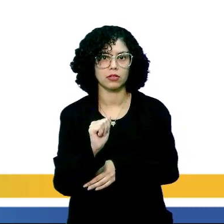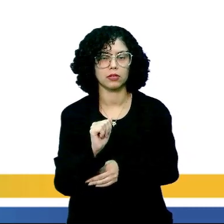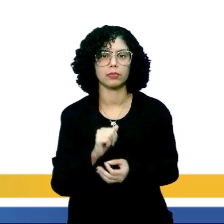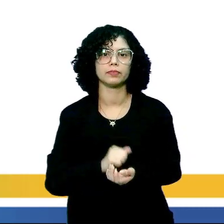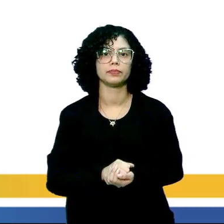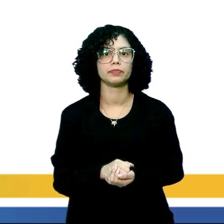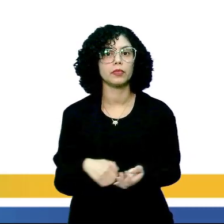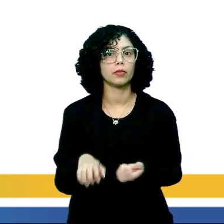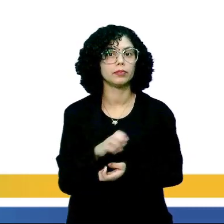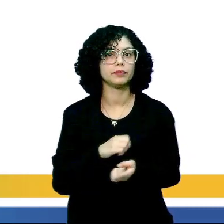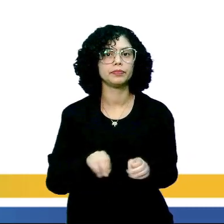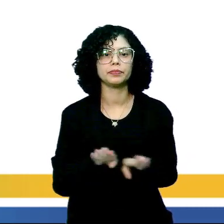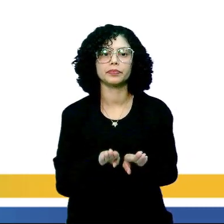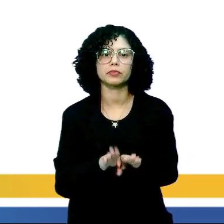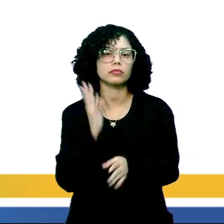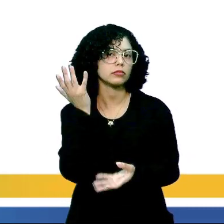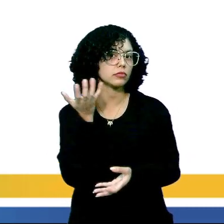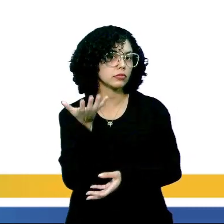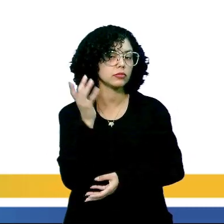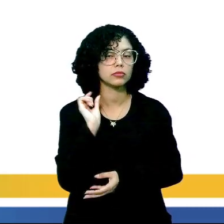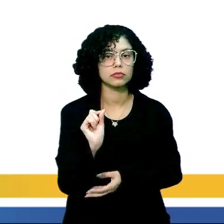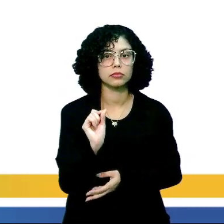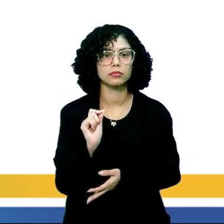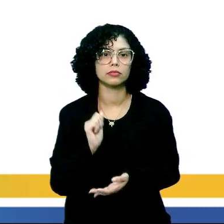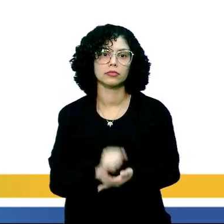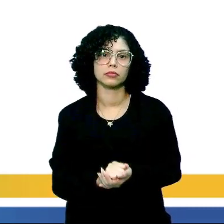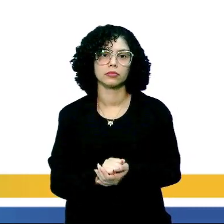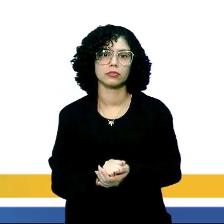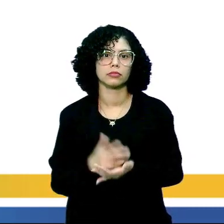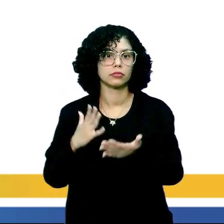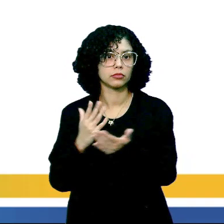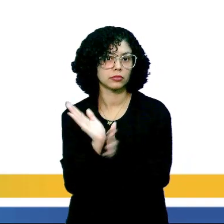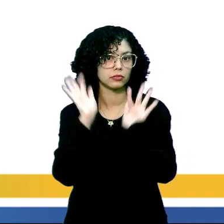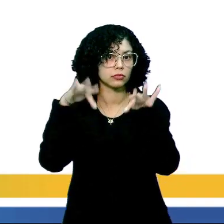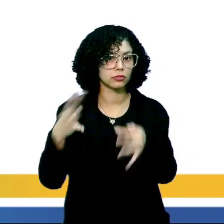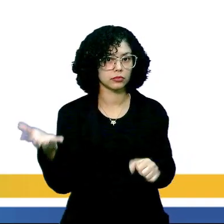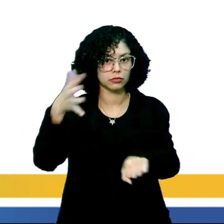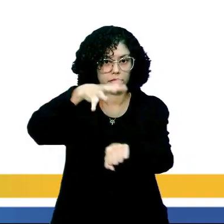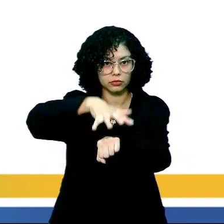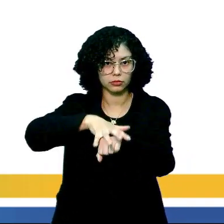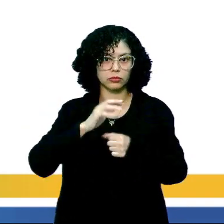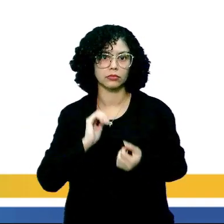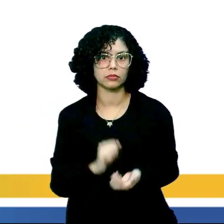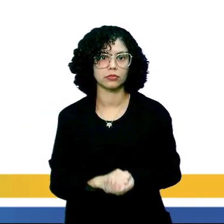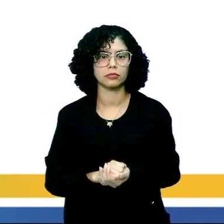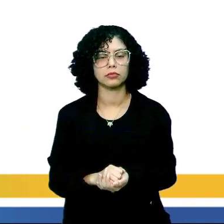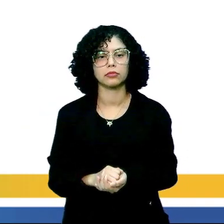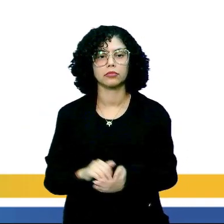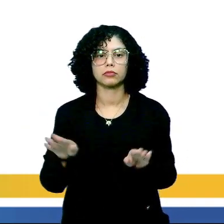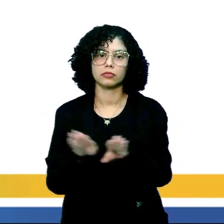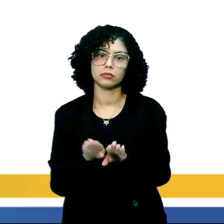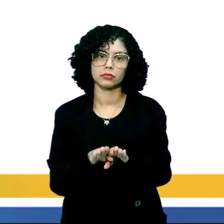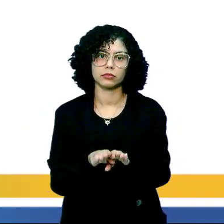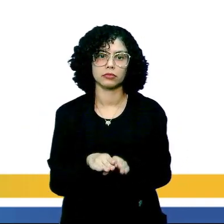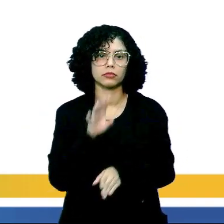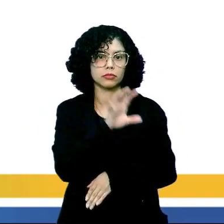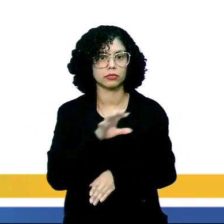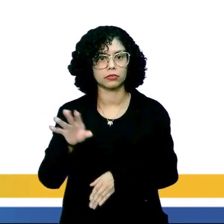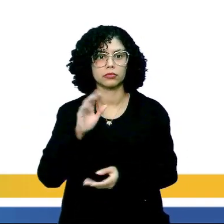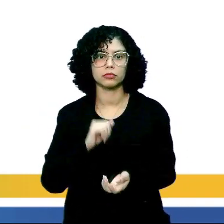rebelde. O que eles queriam? Independência e o fim da colonização, principalmente na região